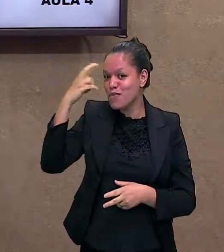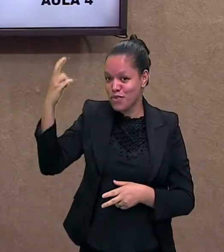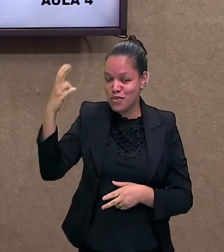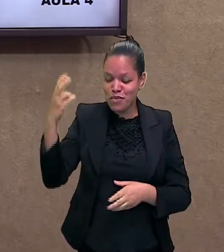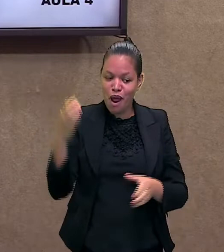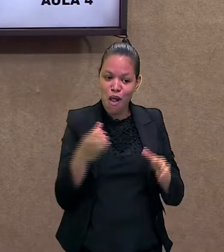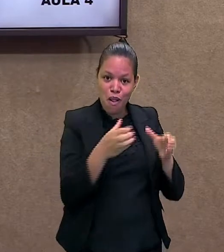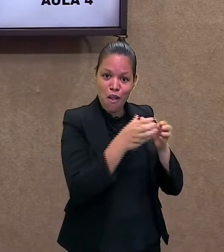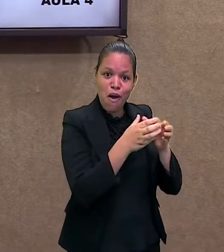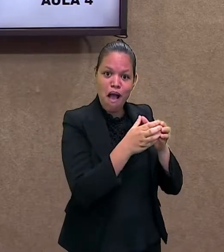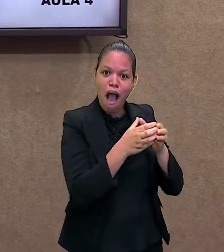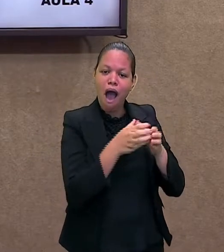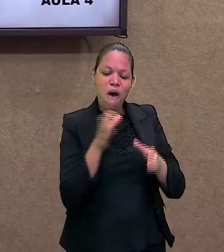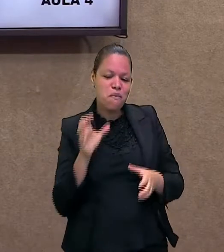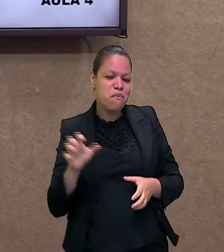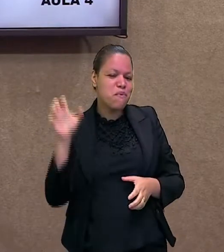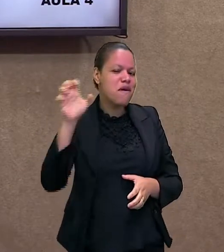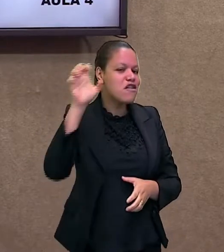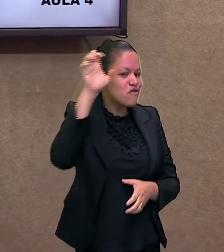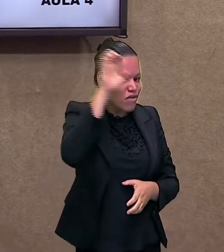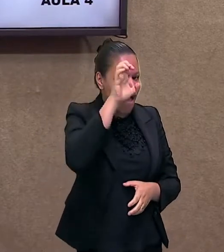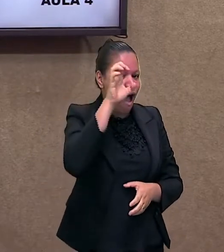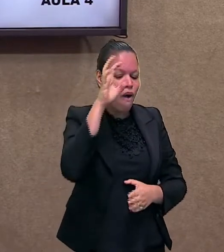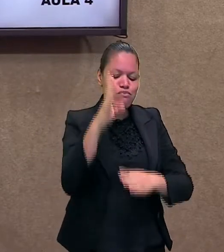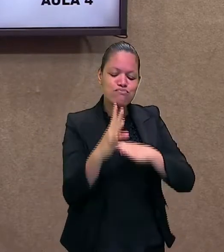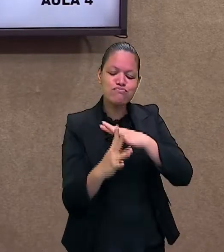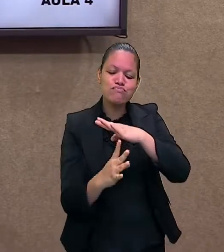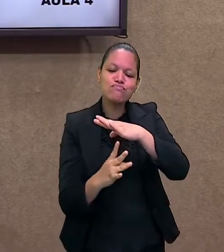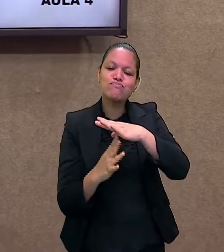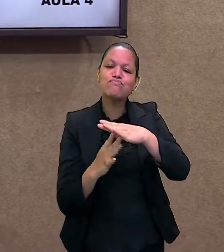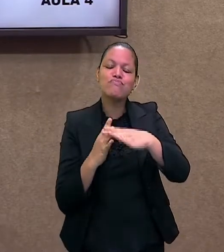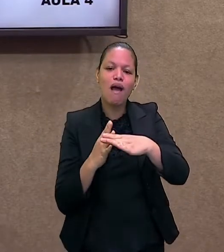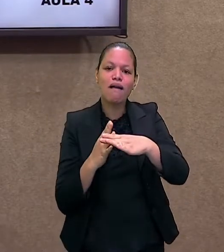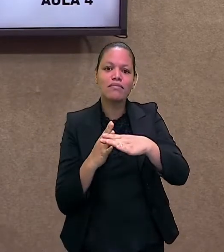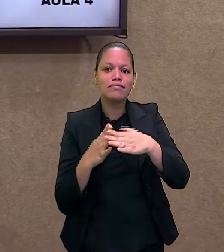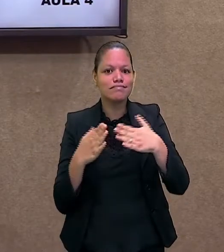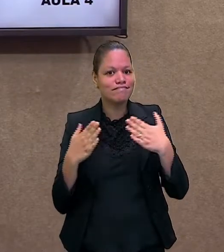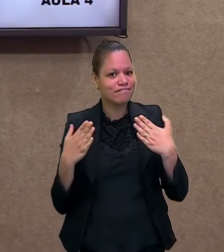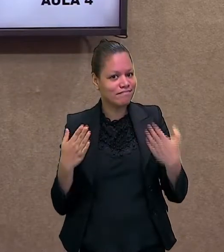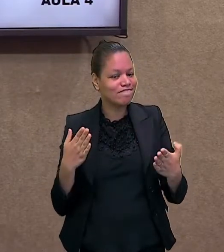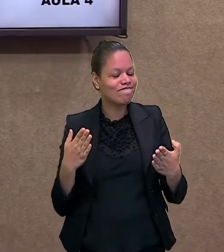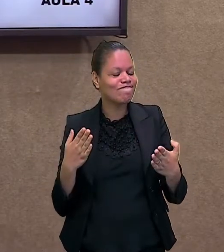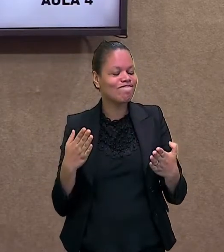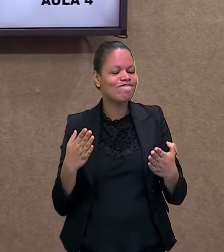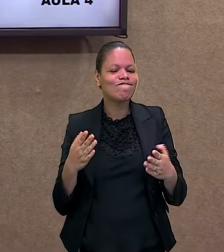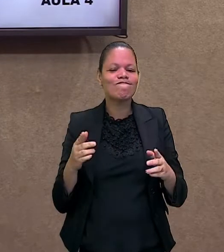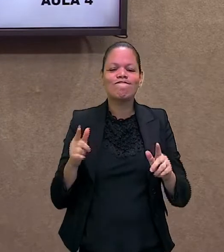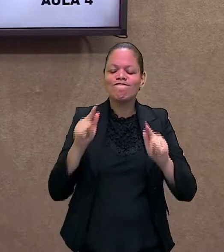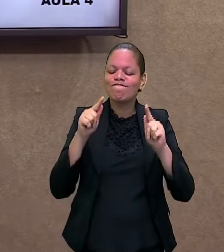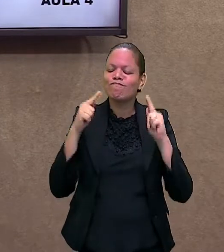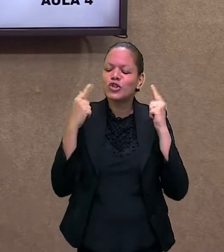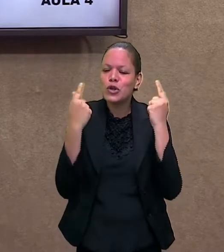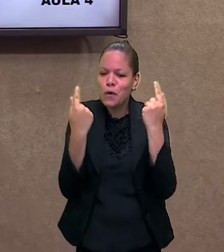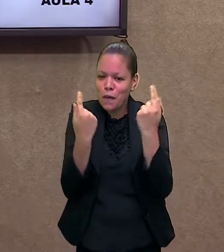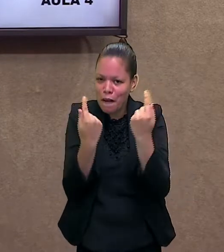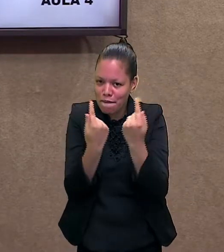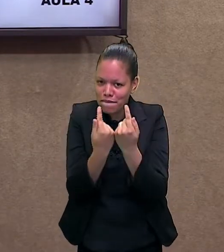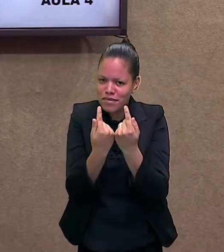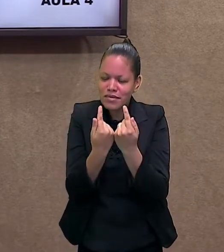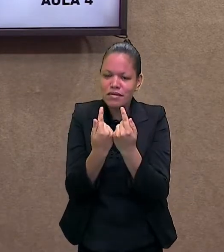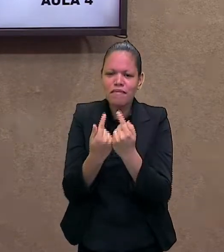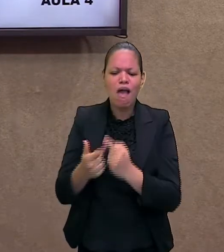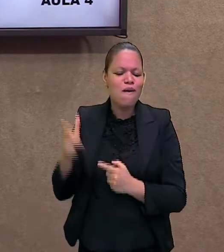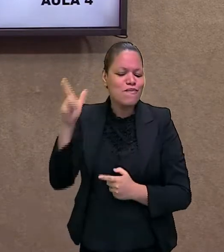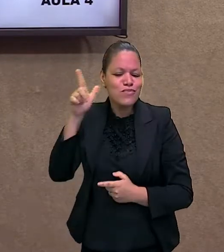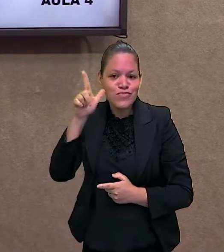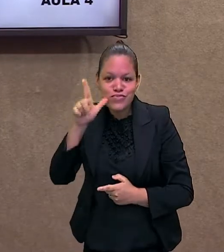conteúdo de Geografia nós conseguimos ampliar nossos conhecimentos através de várias áreas que a